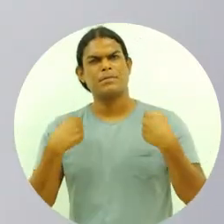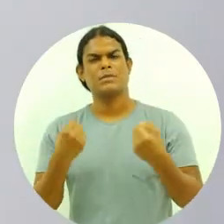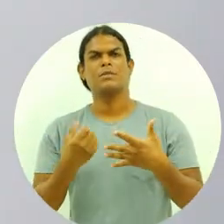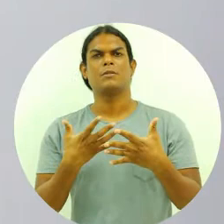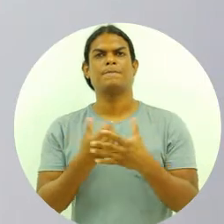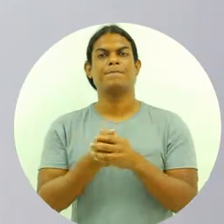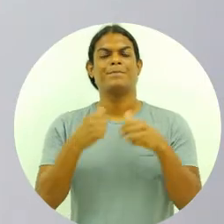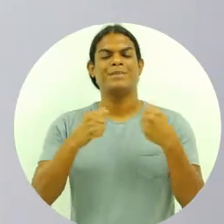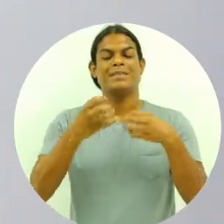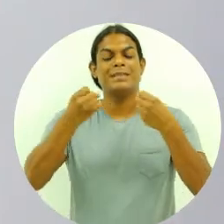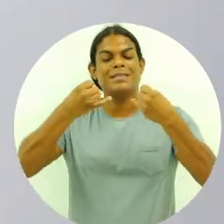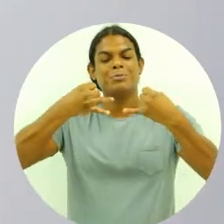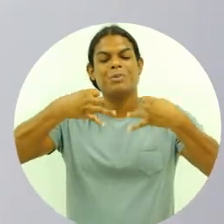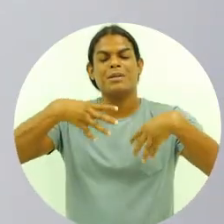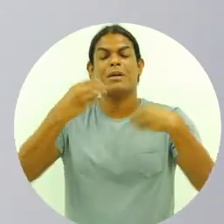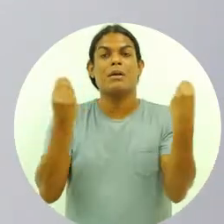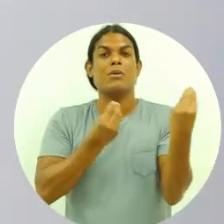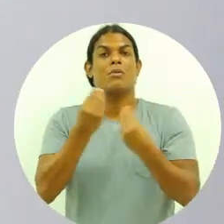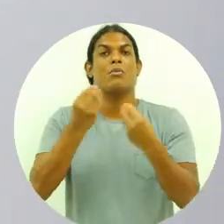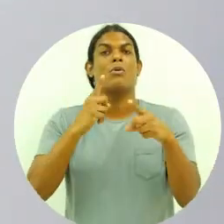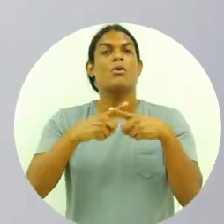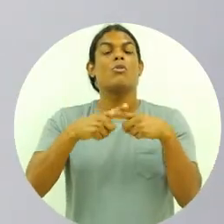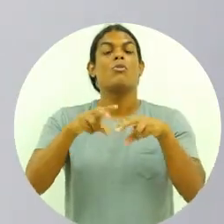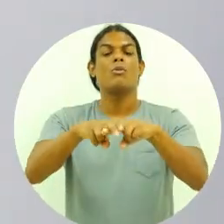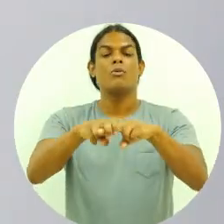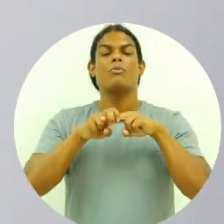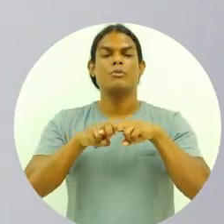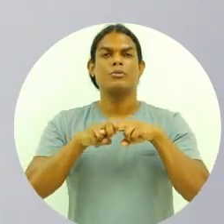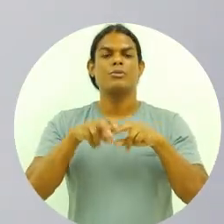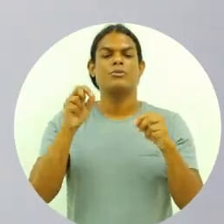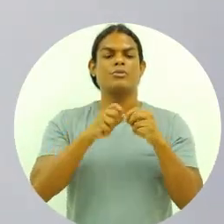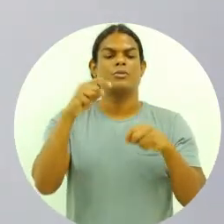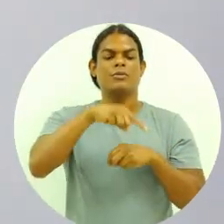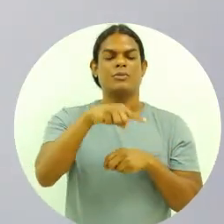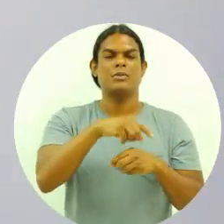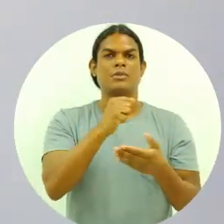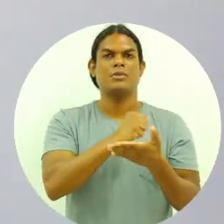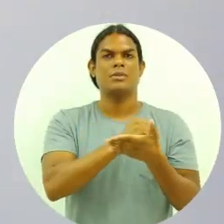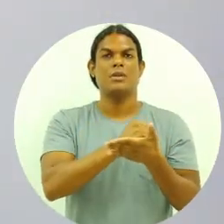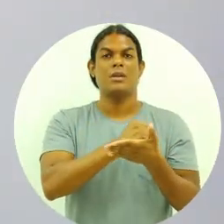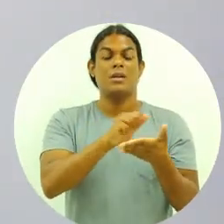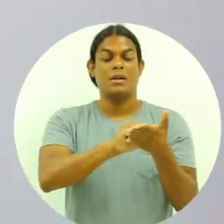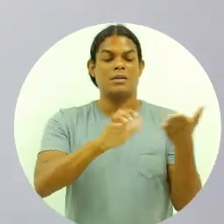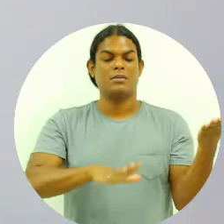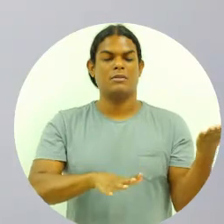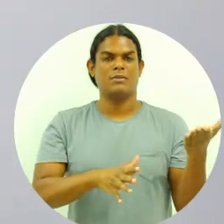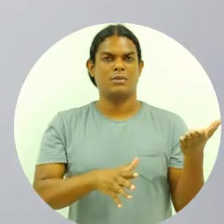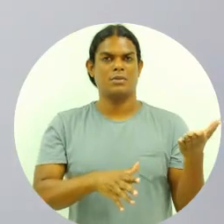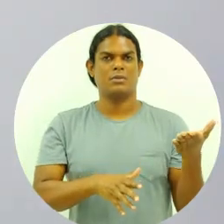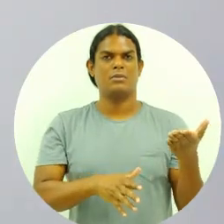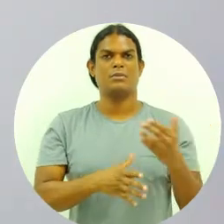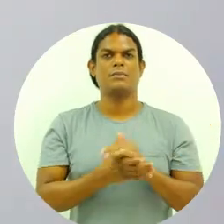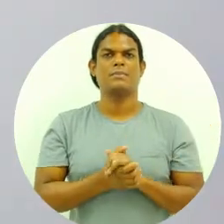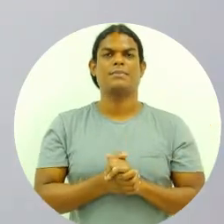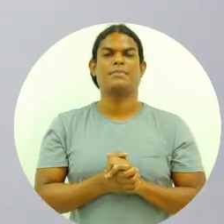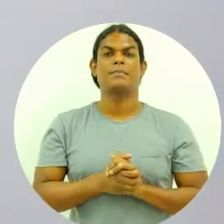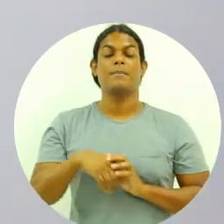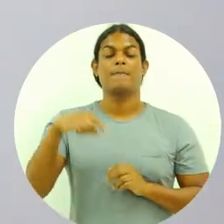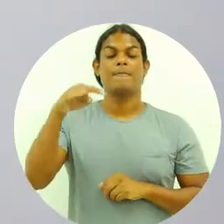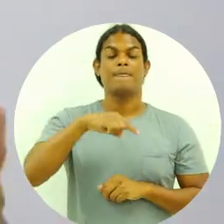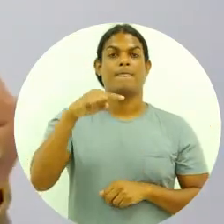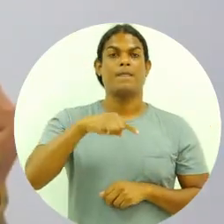feito. Você vai explicar, como agente público, por que você está fazendo aquele ato. E esse princípio da motivação, na